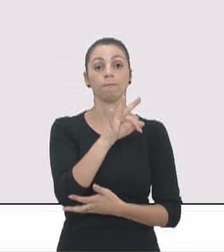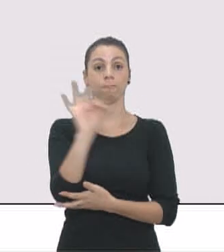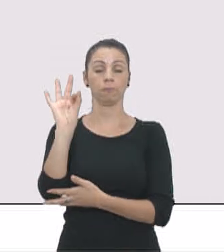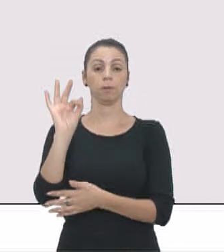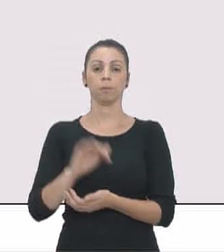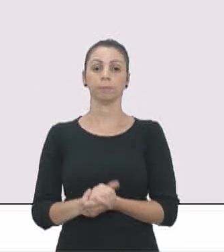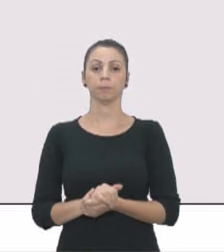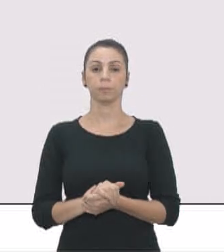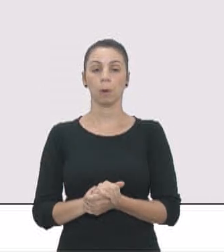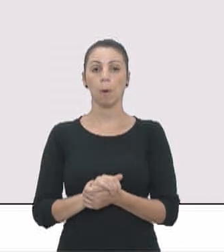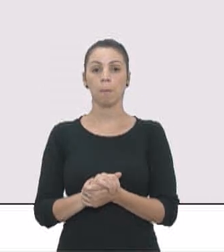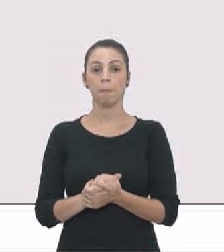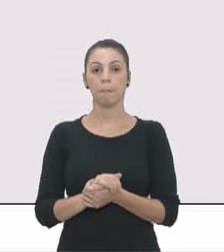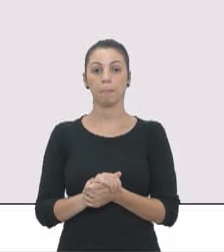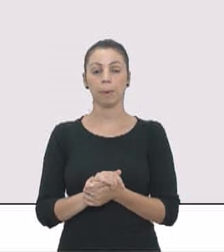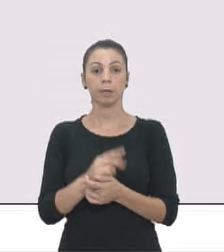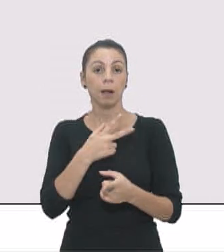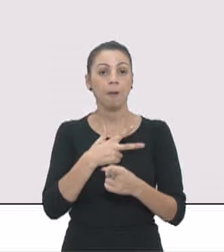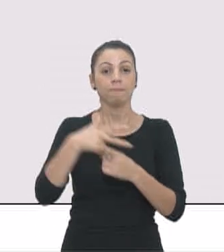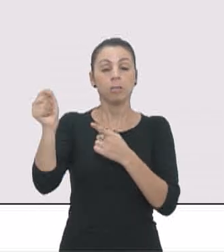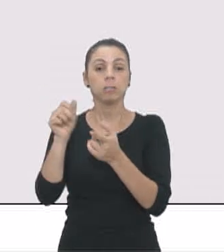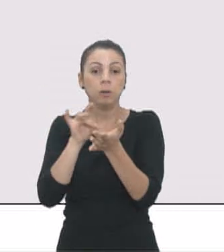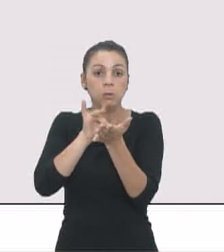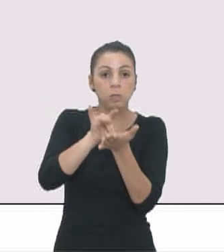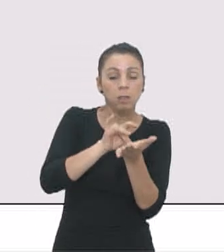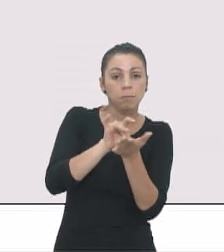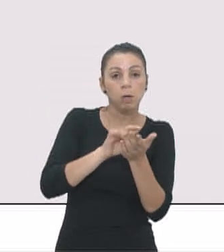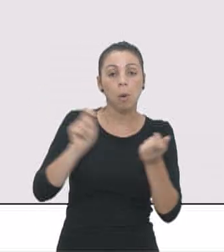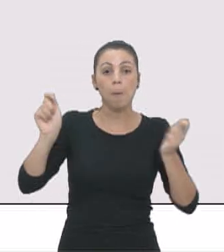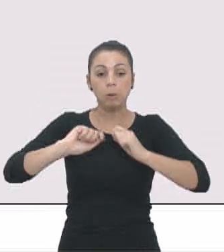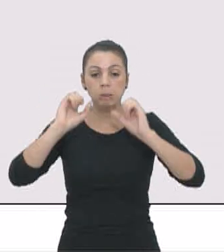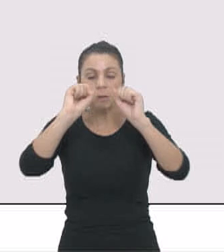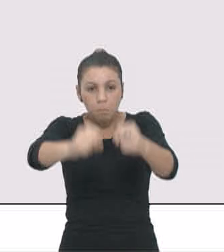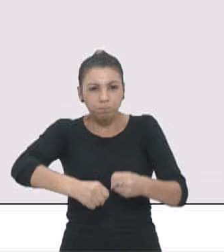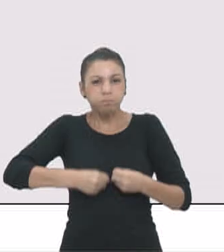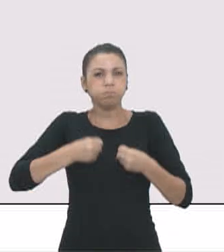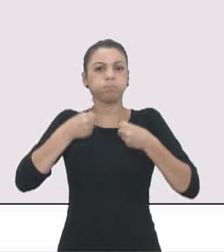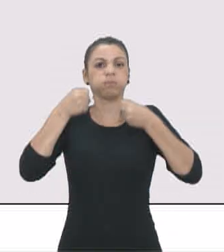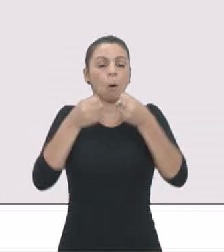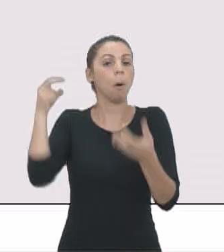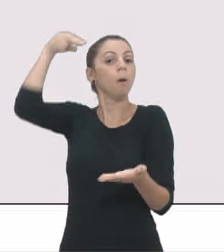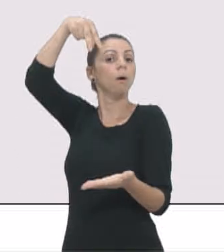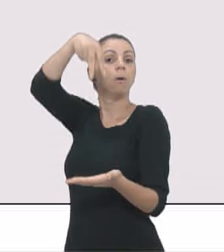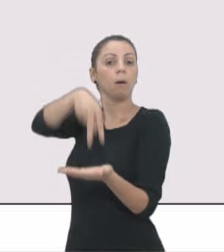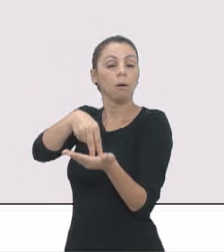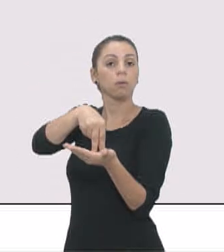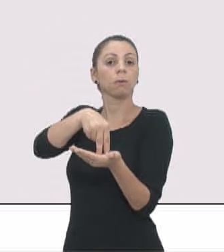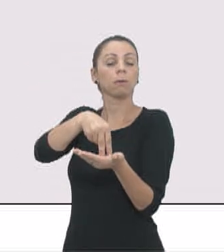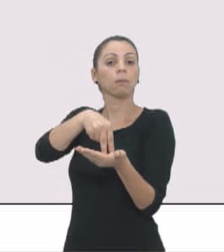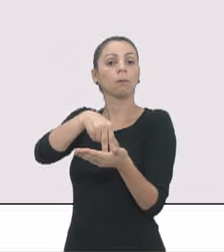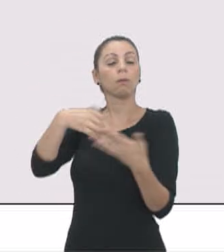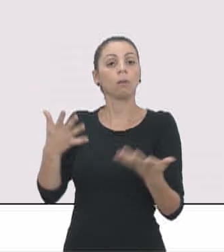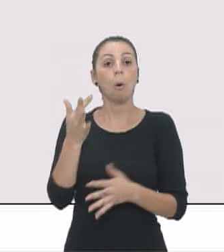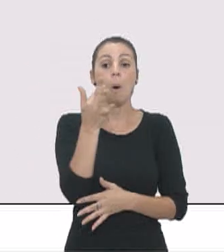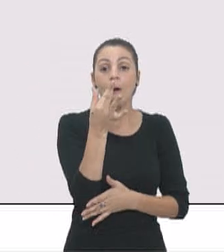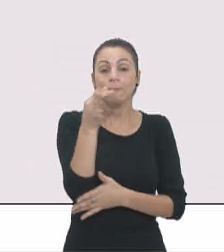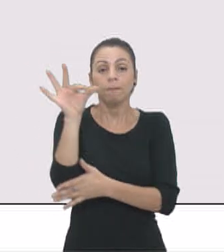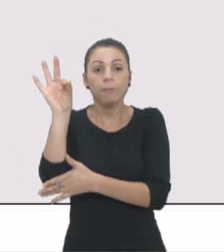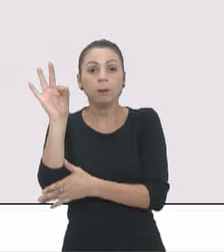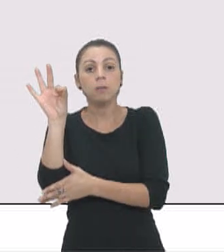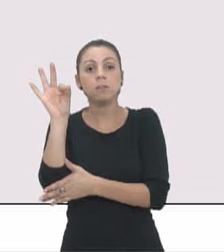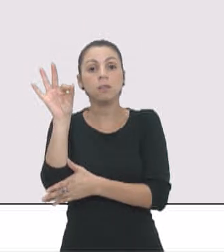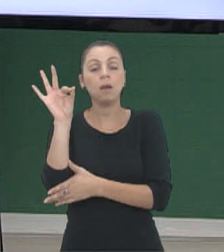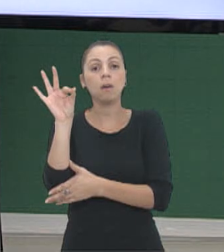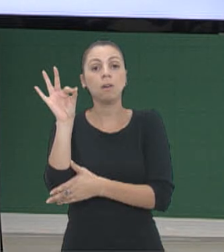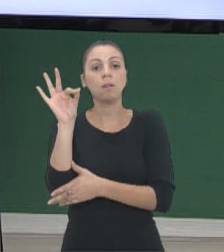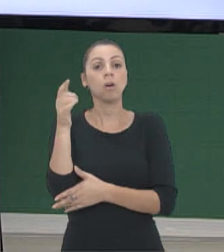os inimigos necessitamos de audácia, cada vez mais audácia, e então a França estará salva. Esse comentário ele faz